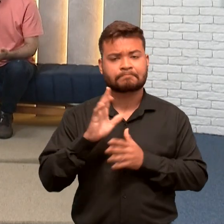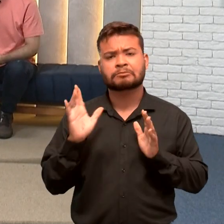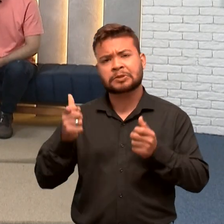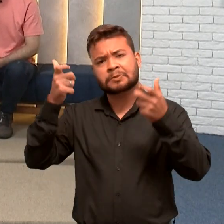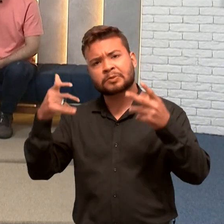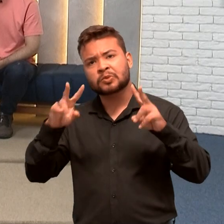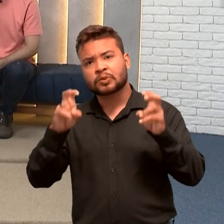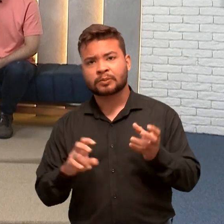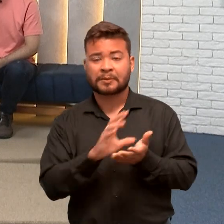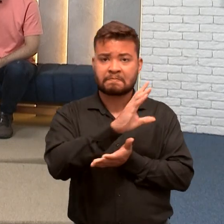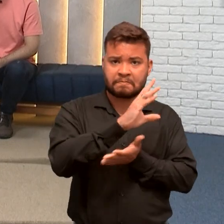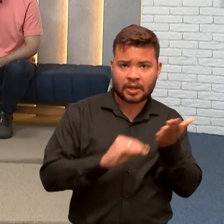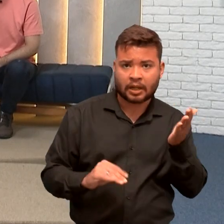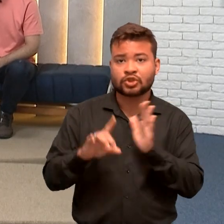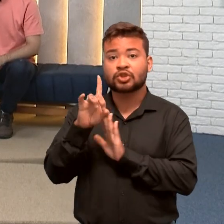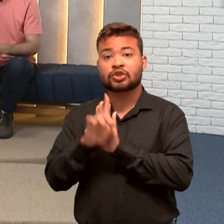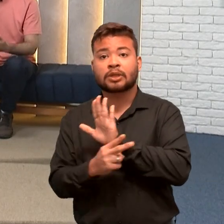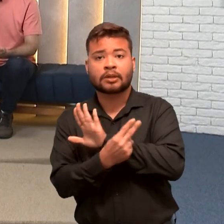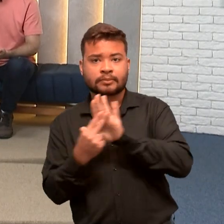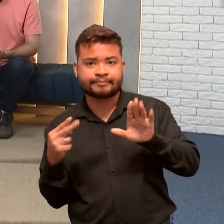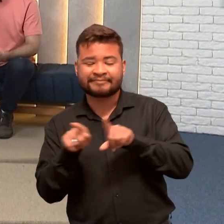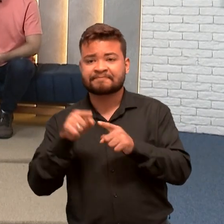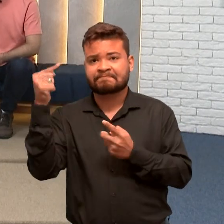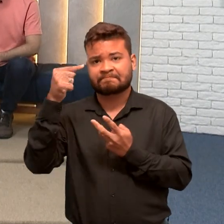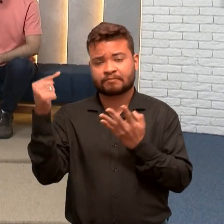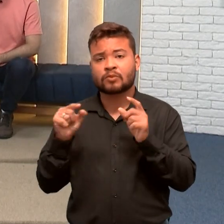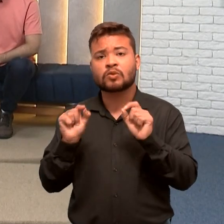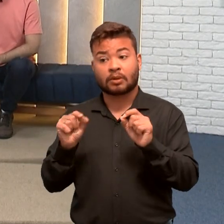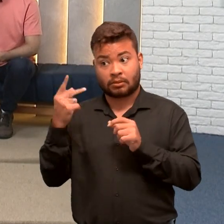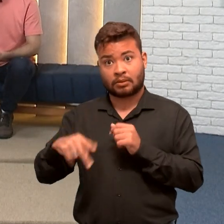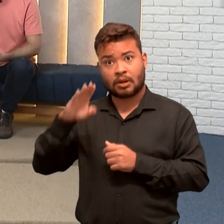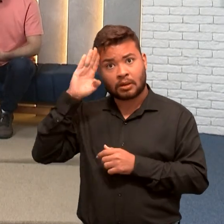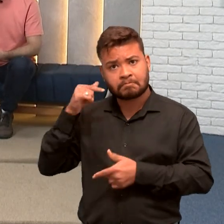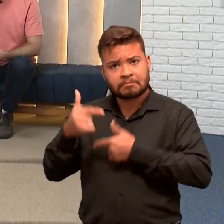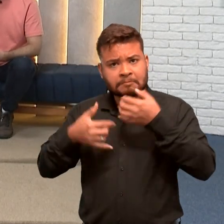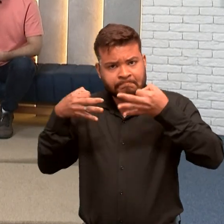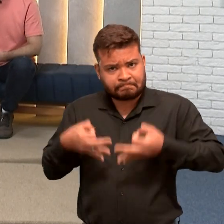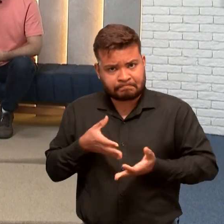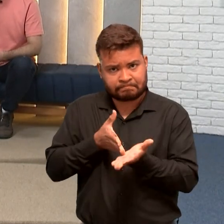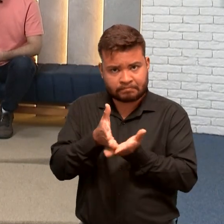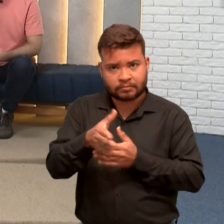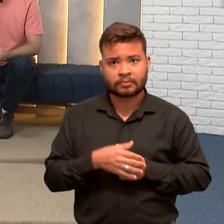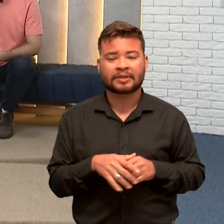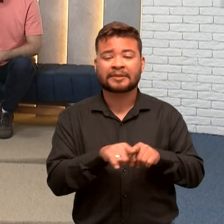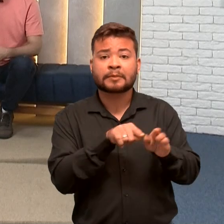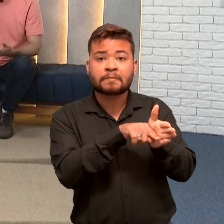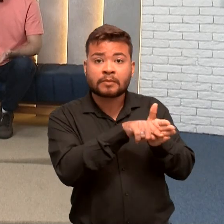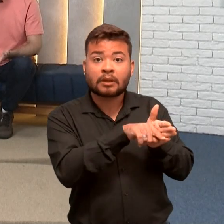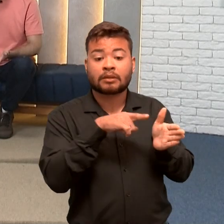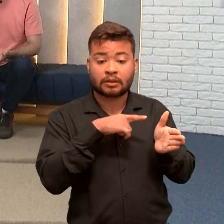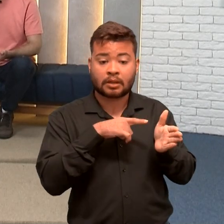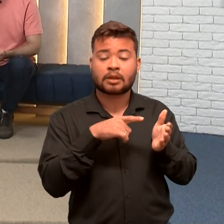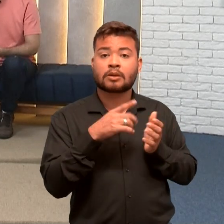direitos autorais e outras questões também que envolvem a integridade no ambiente acadêmico. Falamos da ética na pesquisa com o uso de seres humanos e